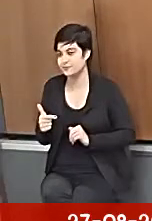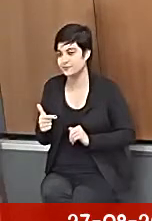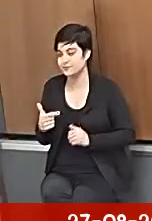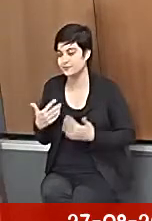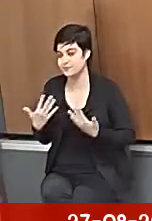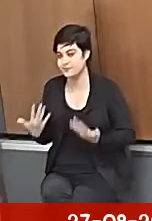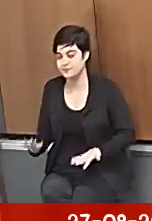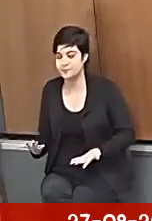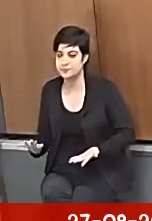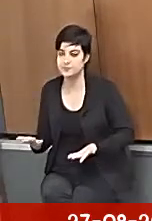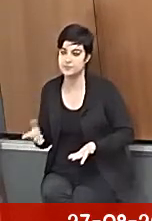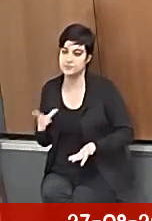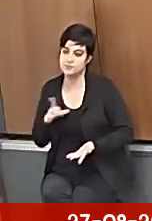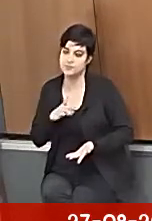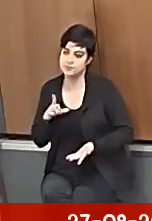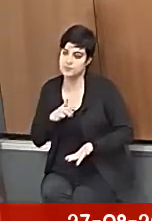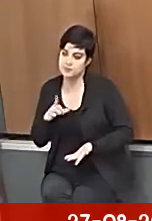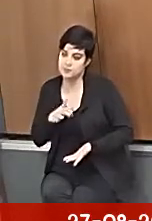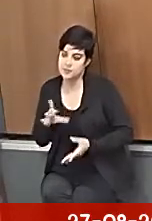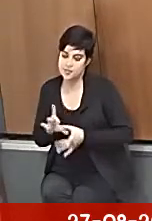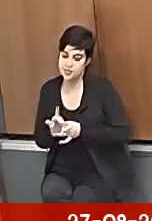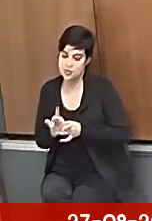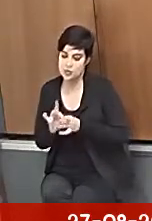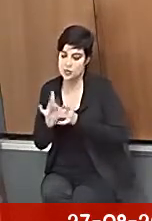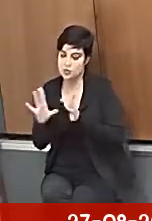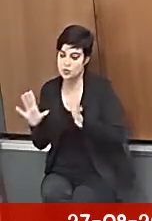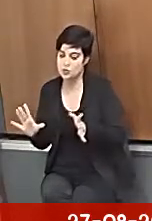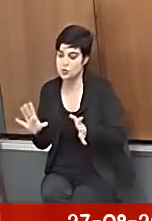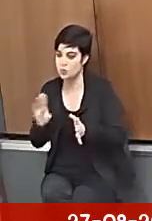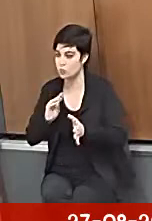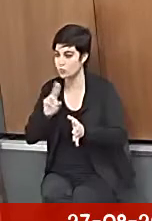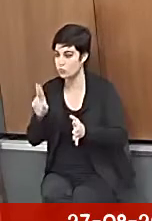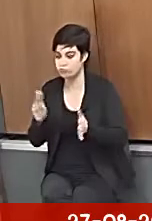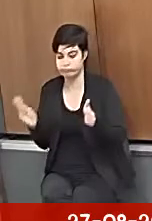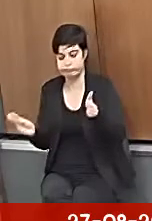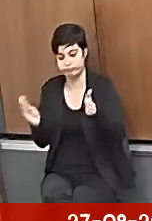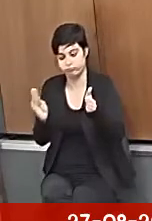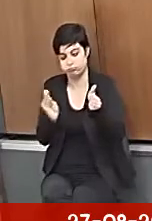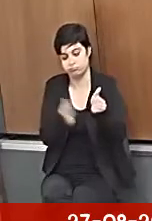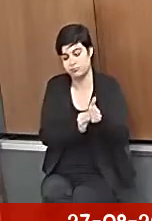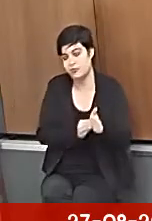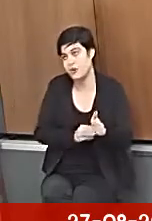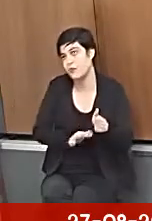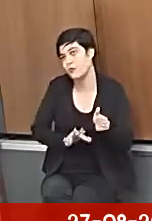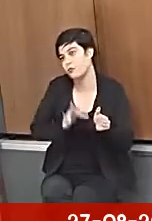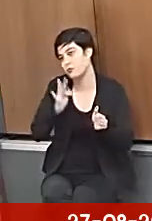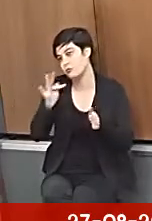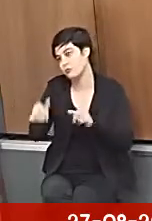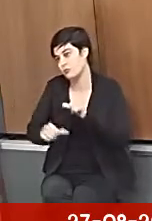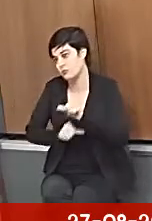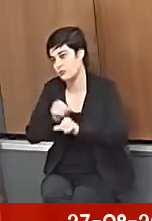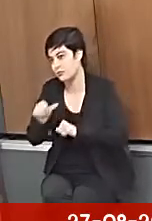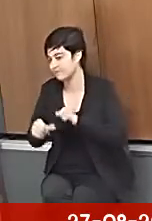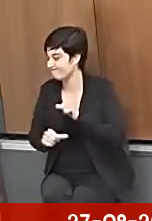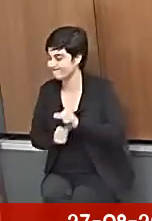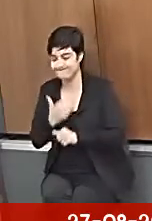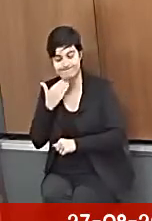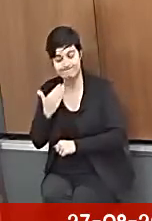aí vem um termo de ajustamento de conduta e permitiu o uso do ano que quando for trocar que aí ele pode